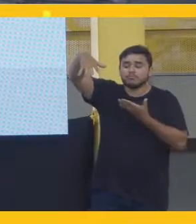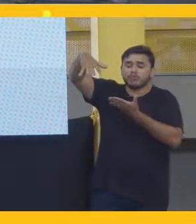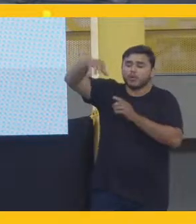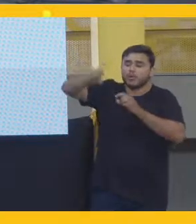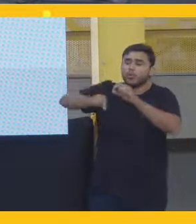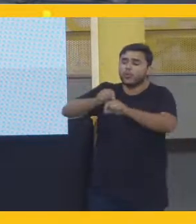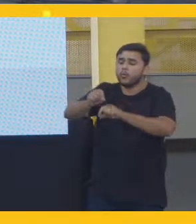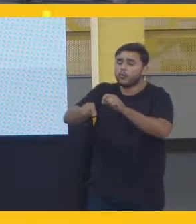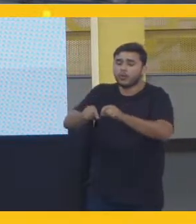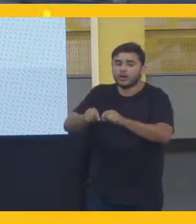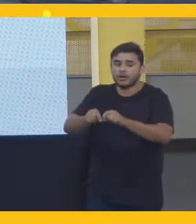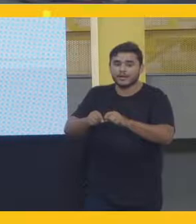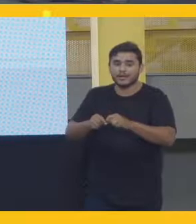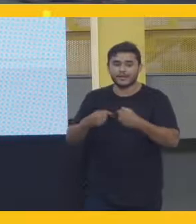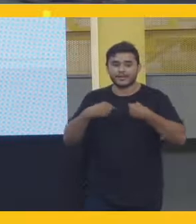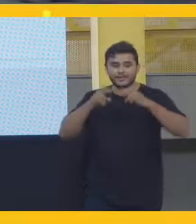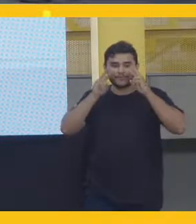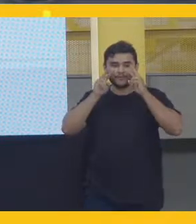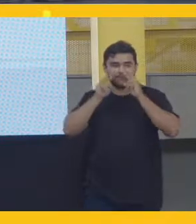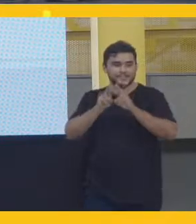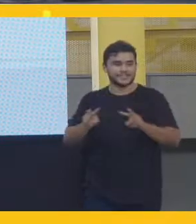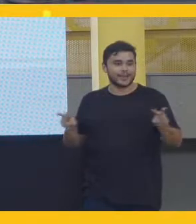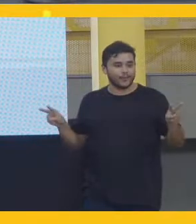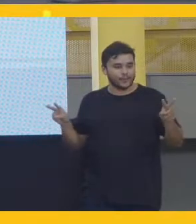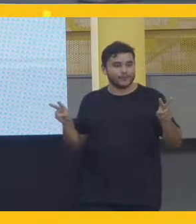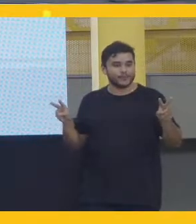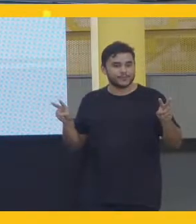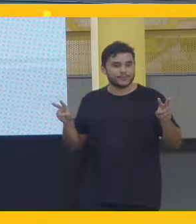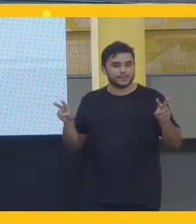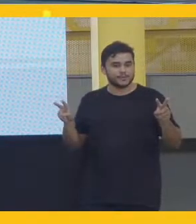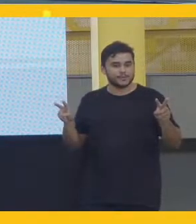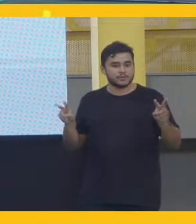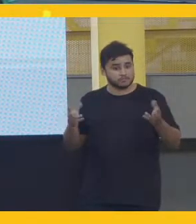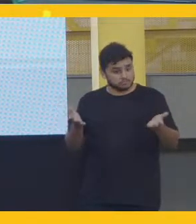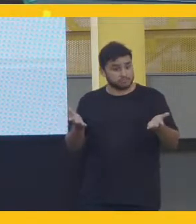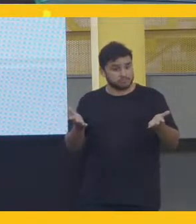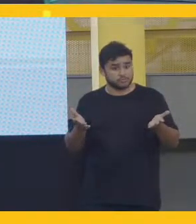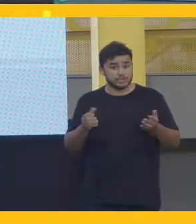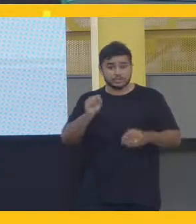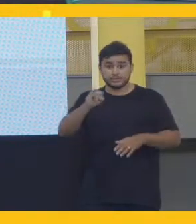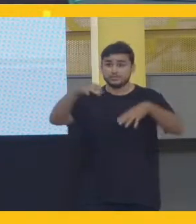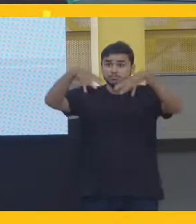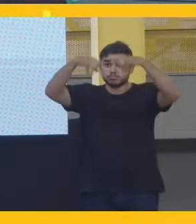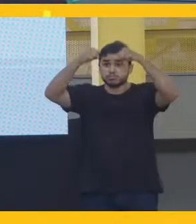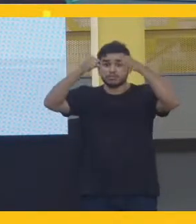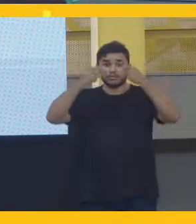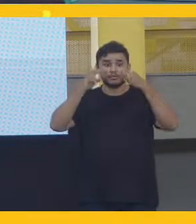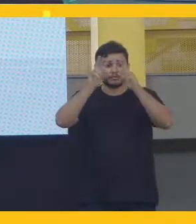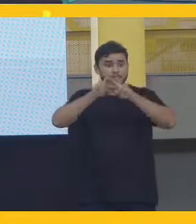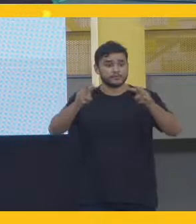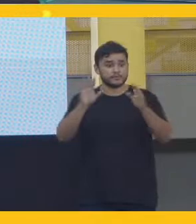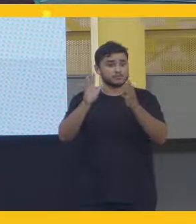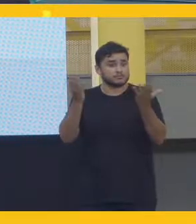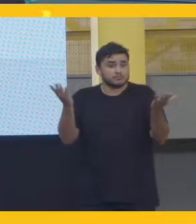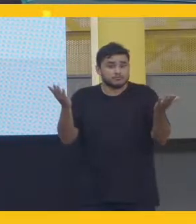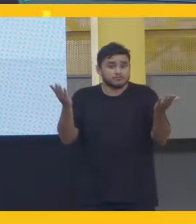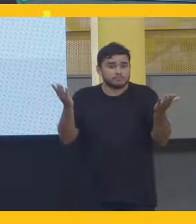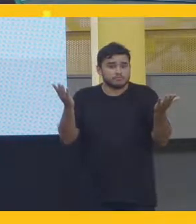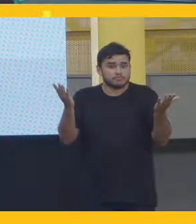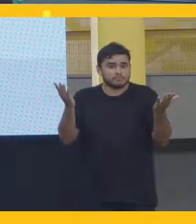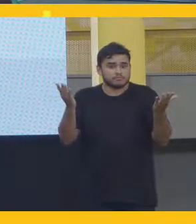oportunidade? A visão. Então, a definição do que é luz é que luz é aquilo que te faz